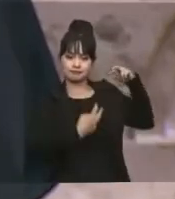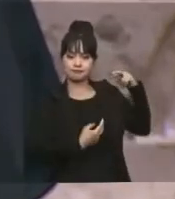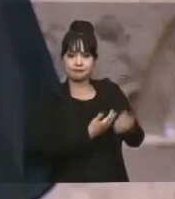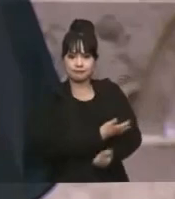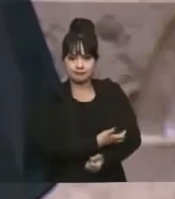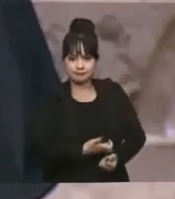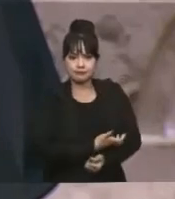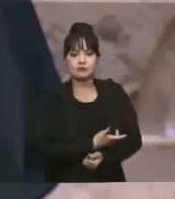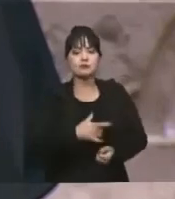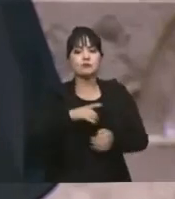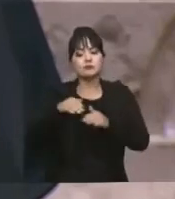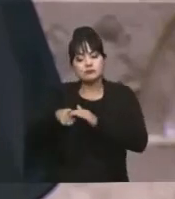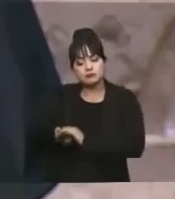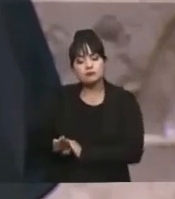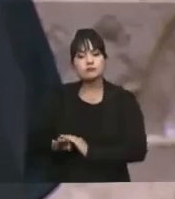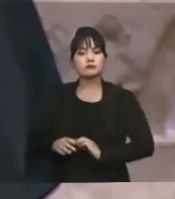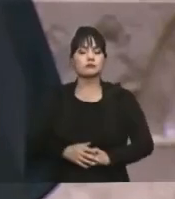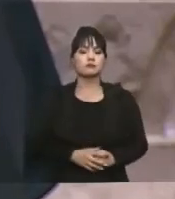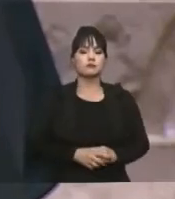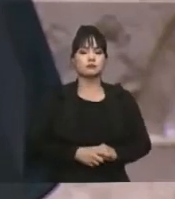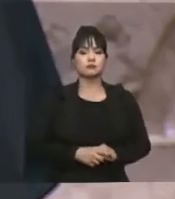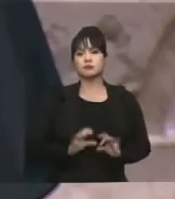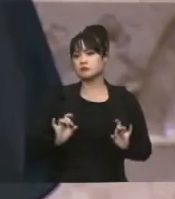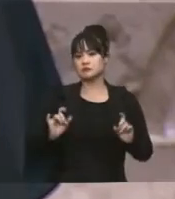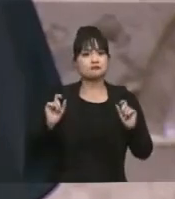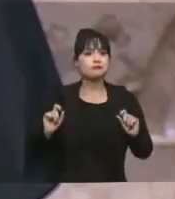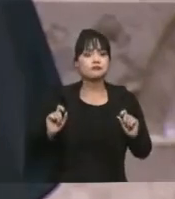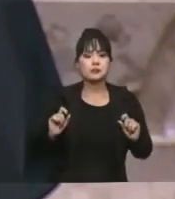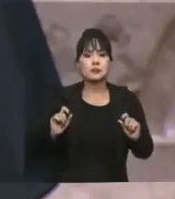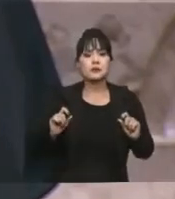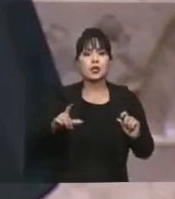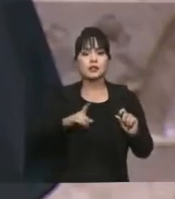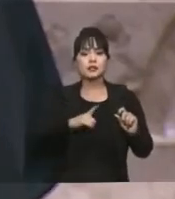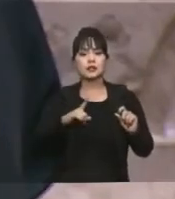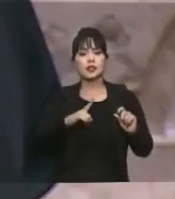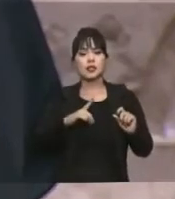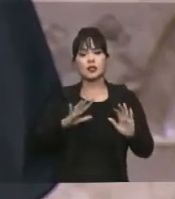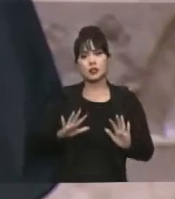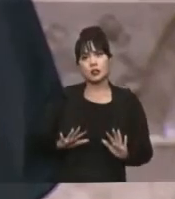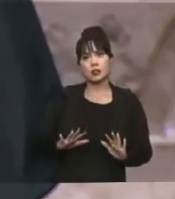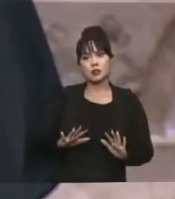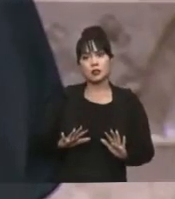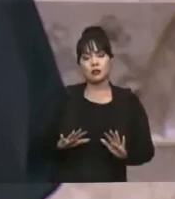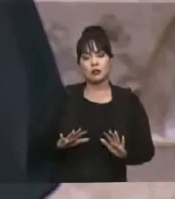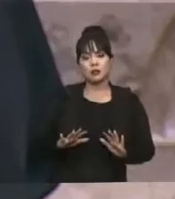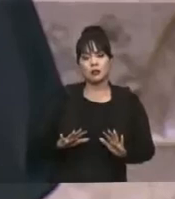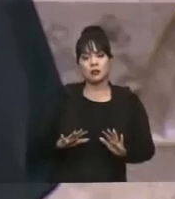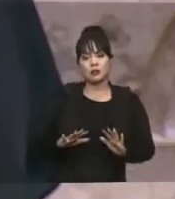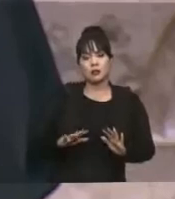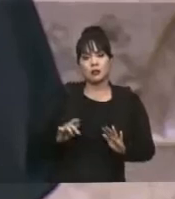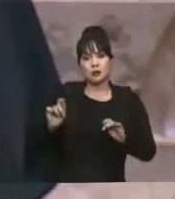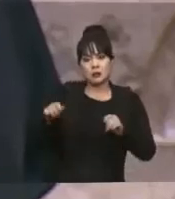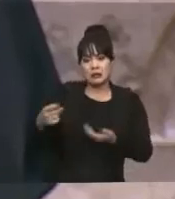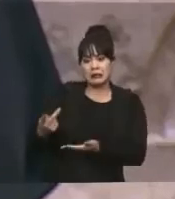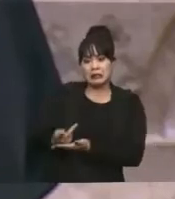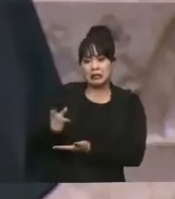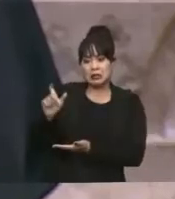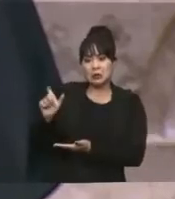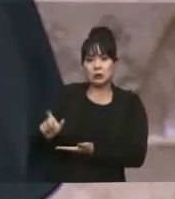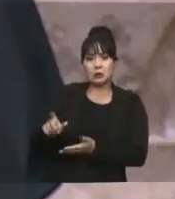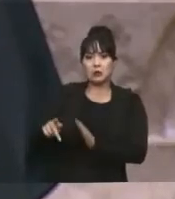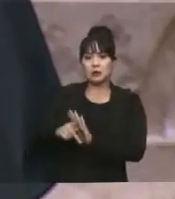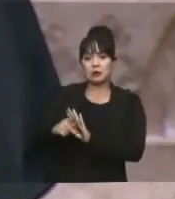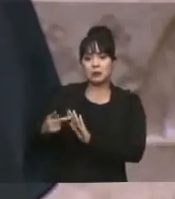coletado antes do armazenamento. Basta que tenha havido a infelicidade de um erro na identificação da